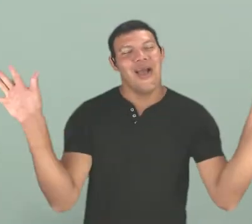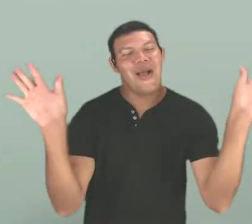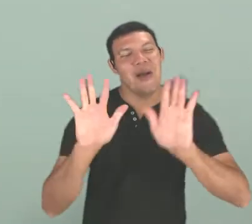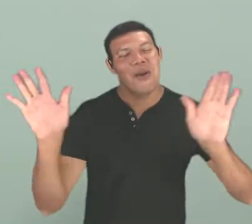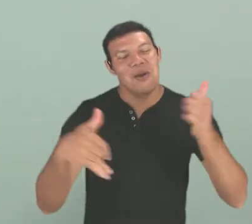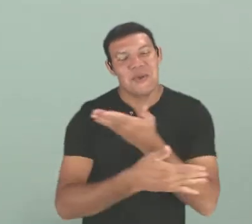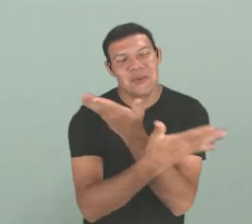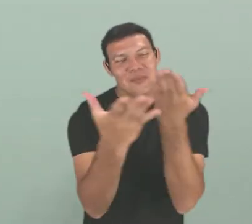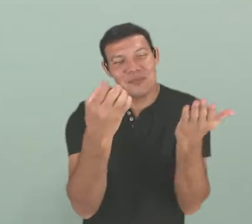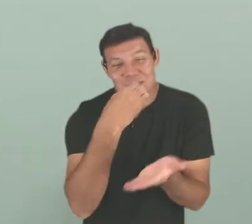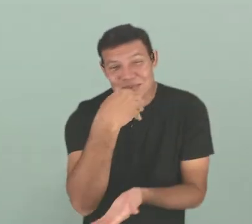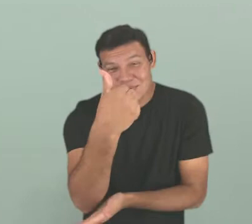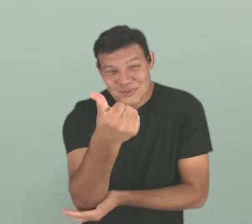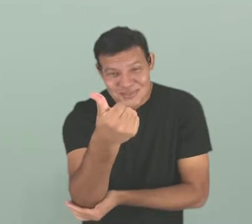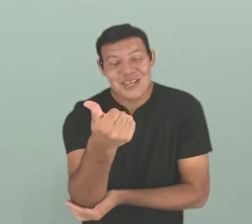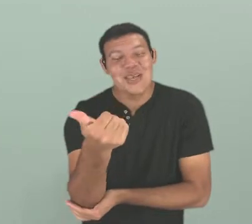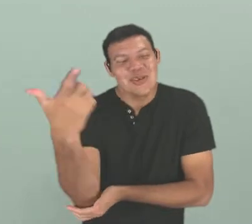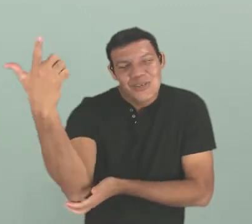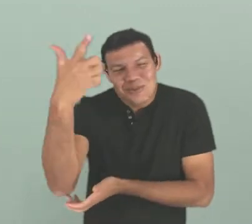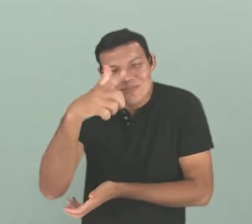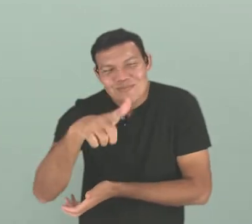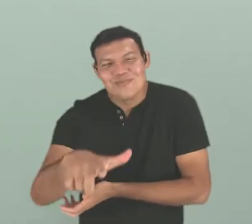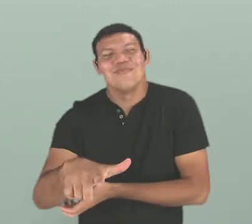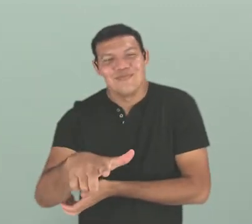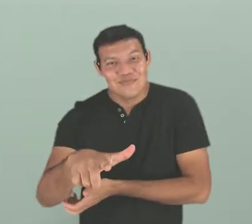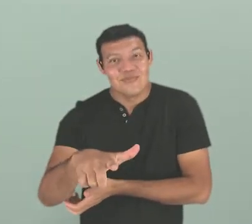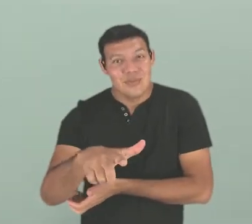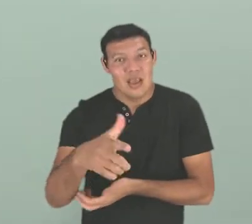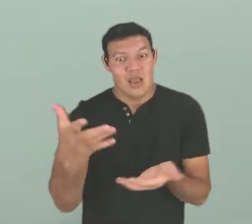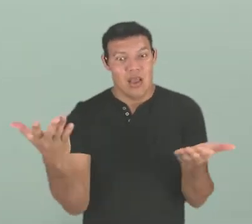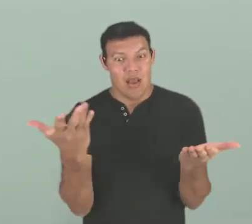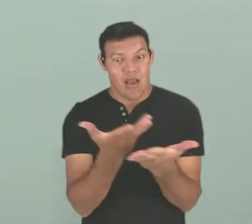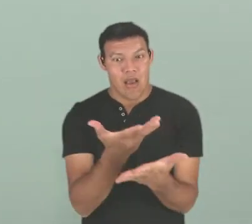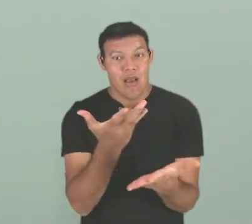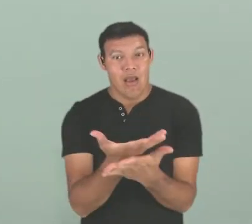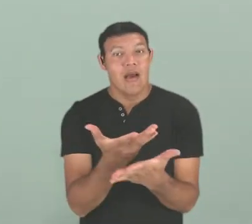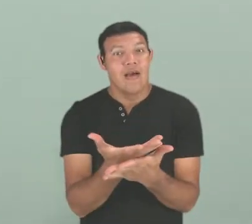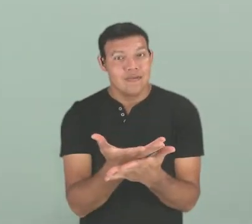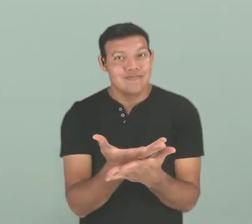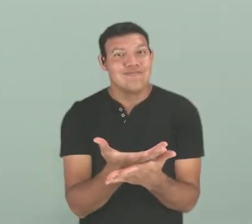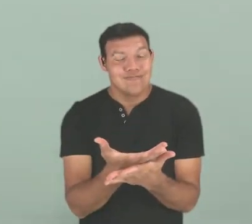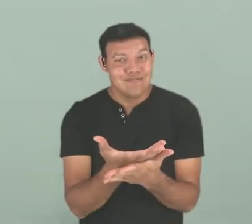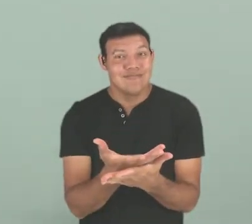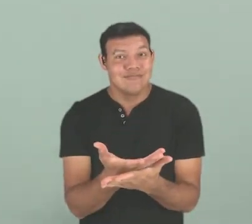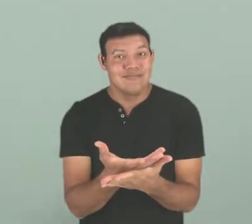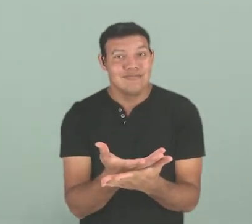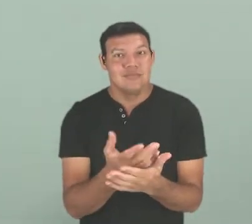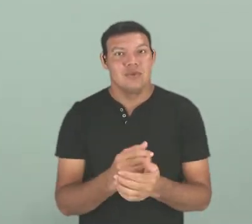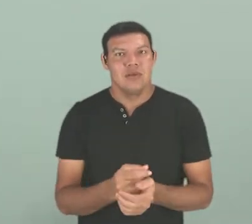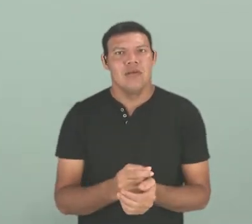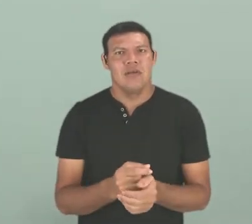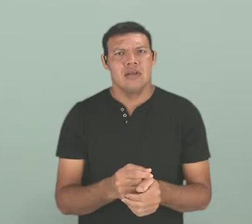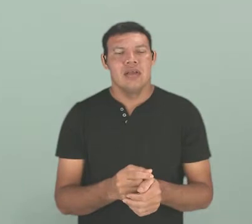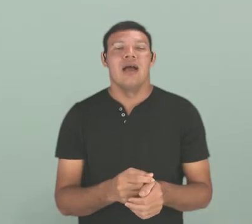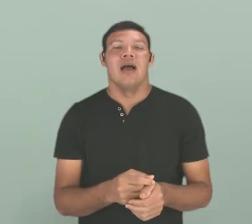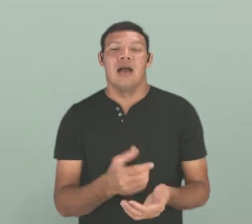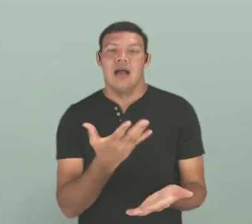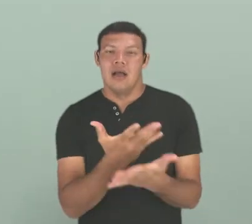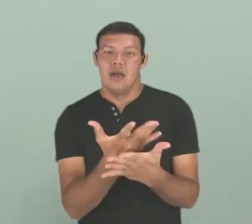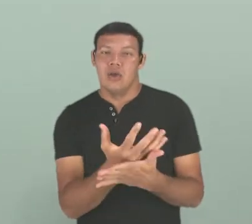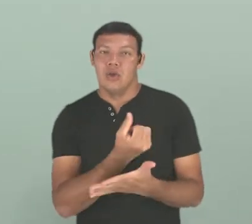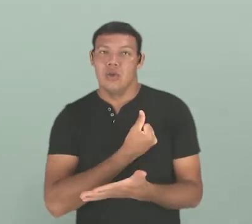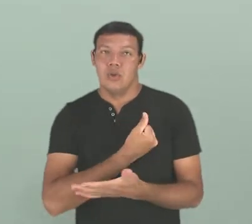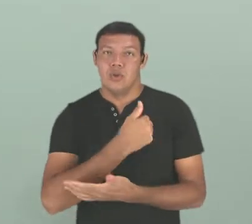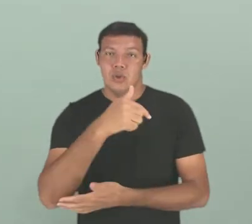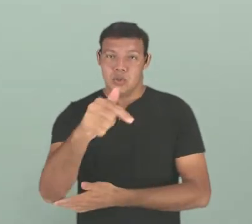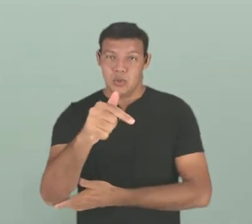Olá pessoal, tudo bem? Olha eu aqui outra vez para trazer para vocês mais uma aula. Esta aula é a nossa 7ª aula para